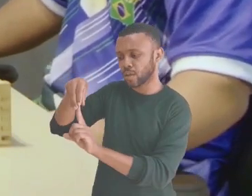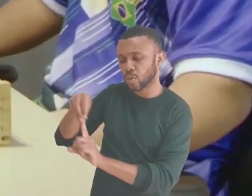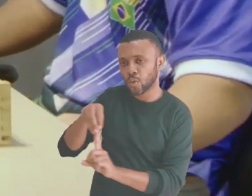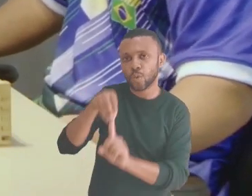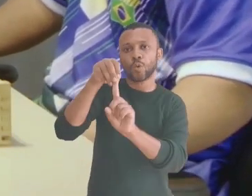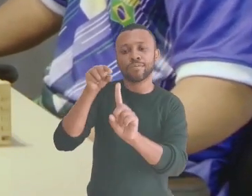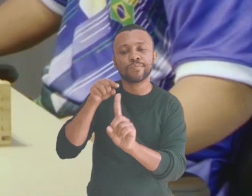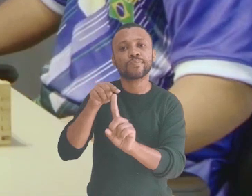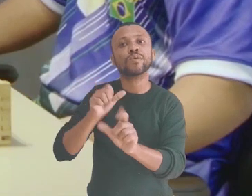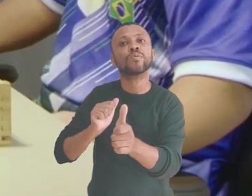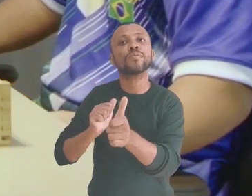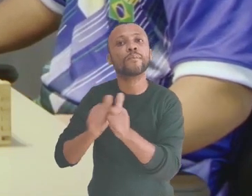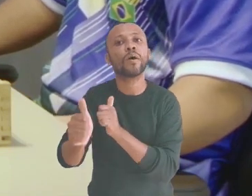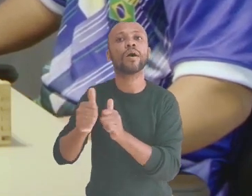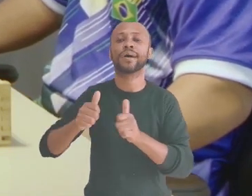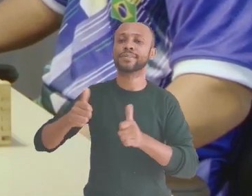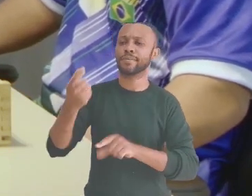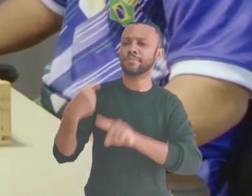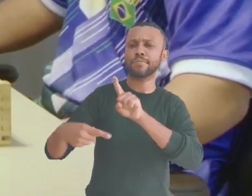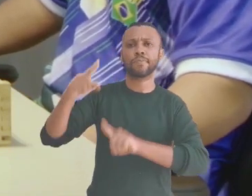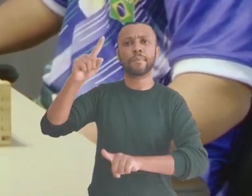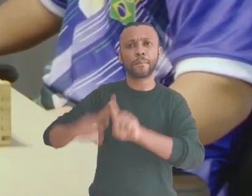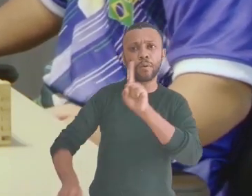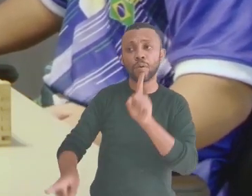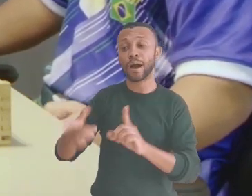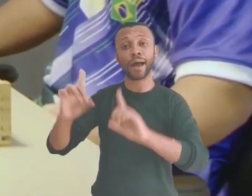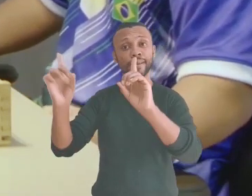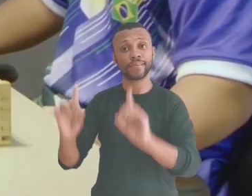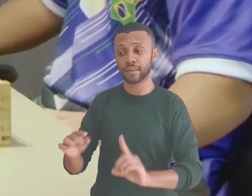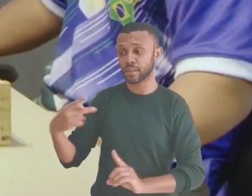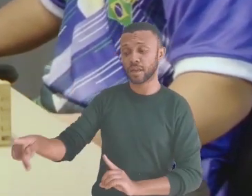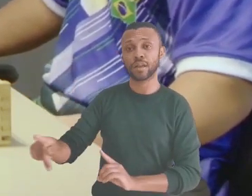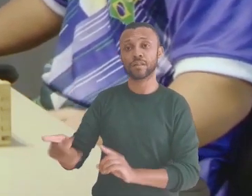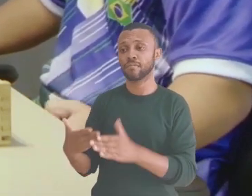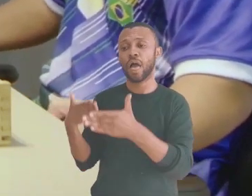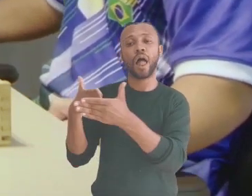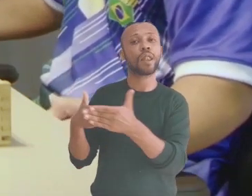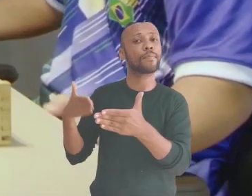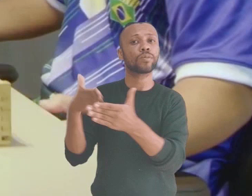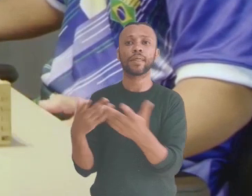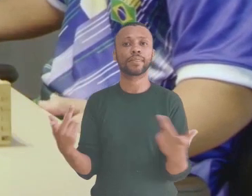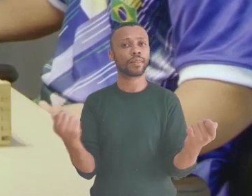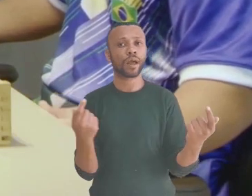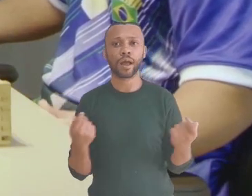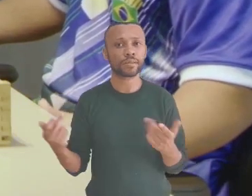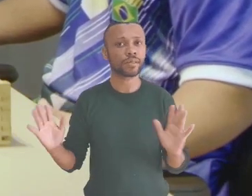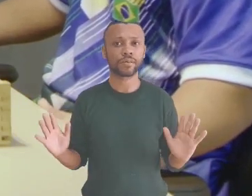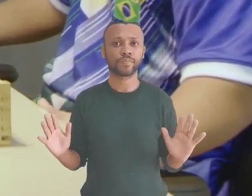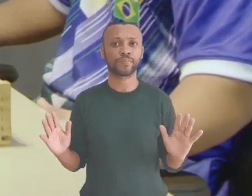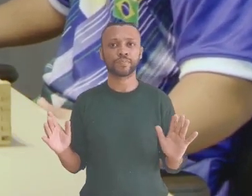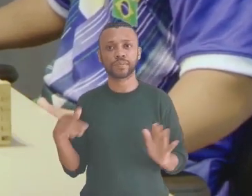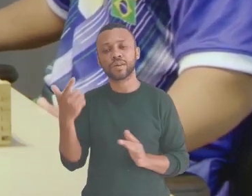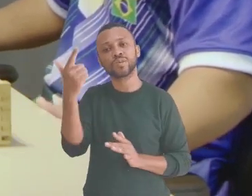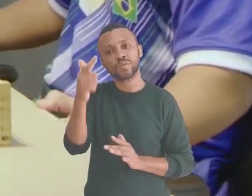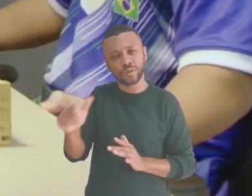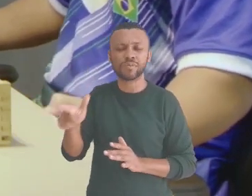Tá? Isso o fato de ter nanismo não te limitou em nada. Aí essa é a questão, falando de novo com quem está